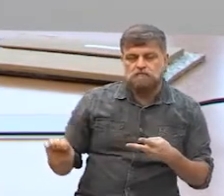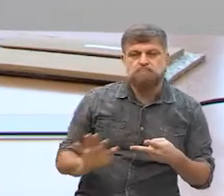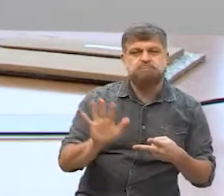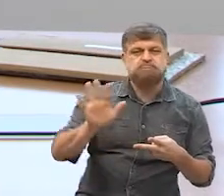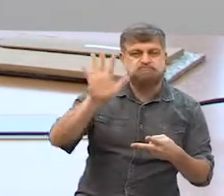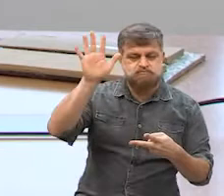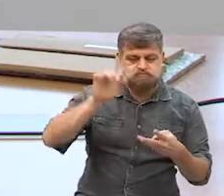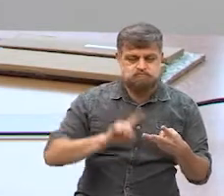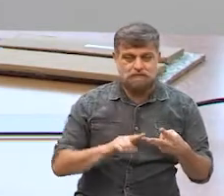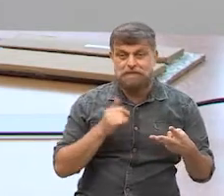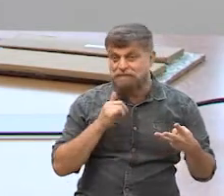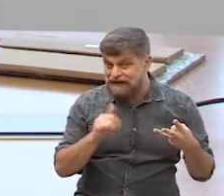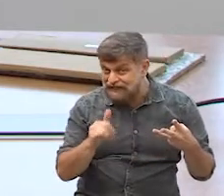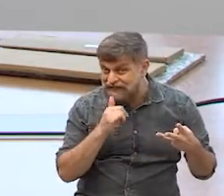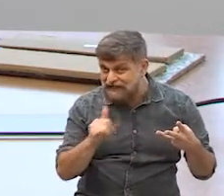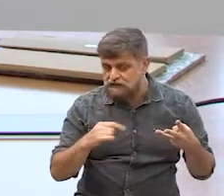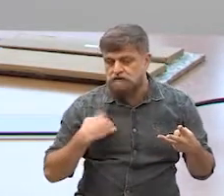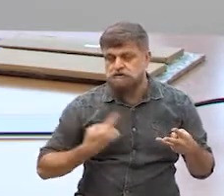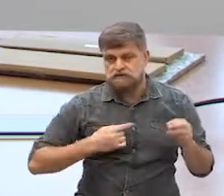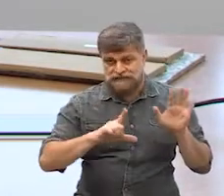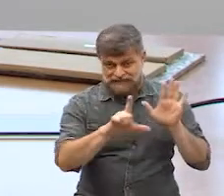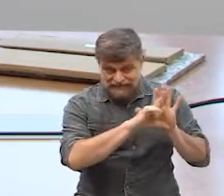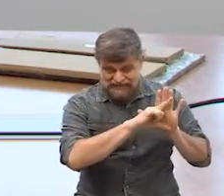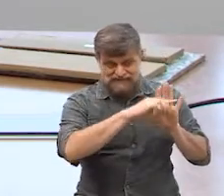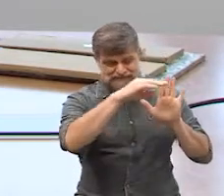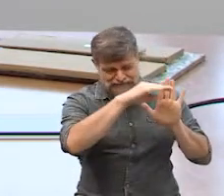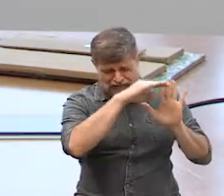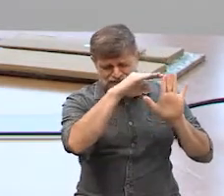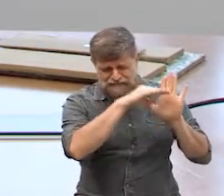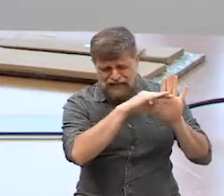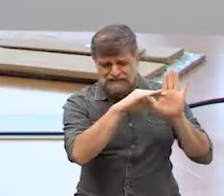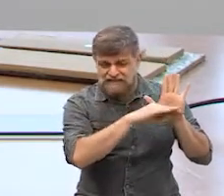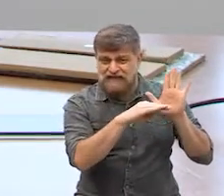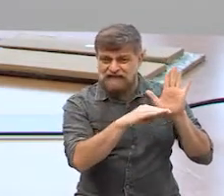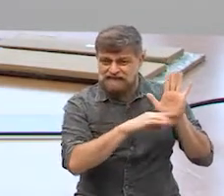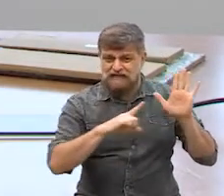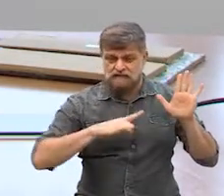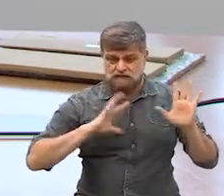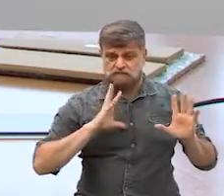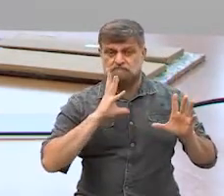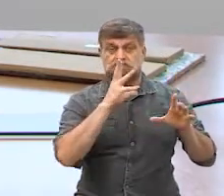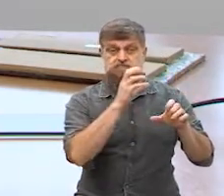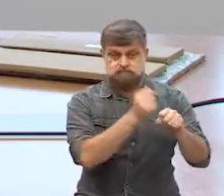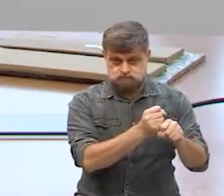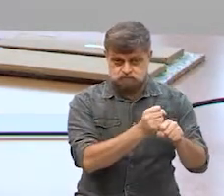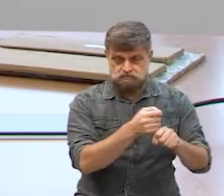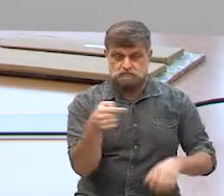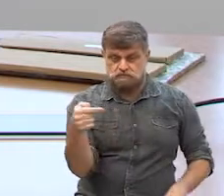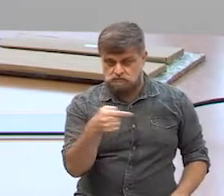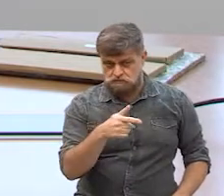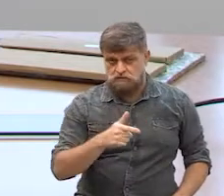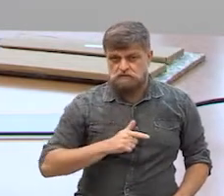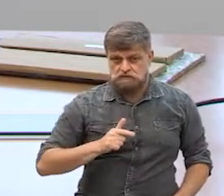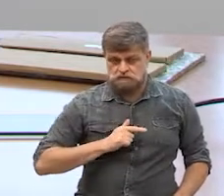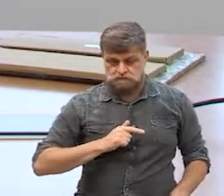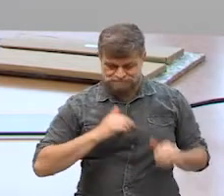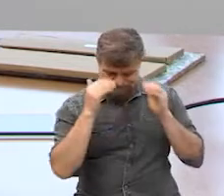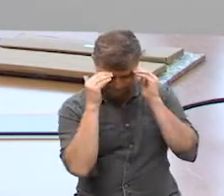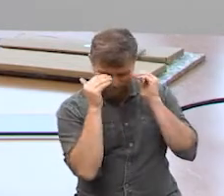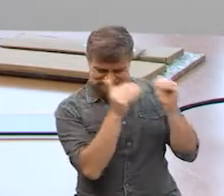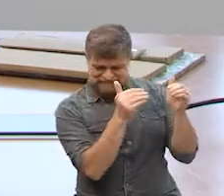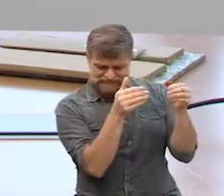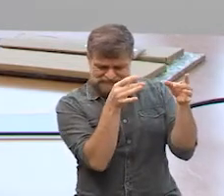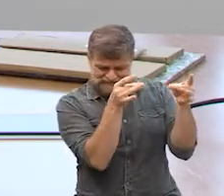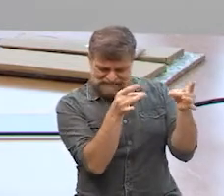para a energia elétrica. Então assim, nós temos todas assim, uma cadeia, né? Tudo muito